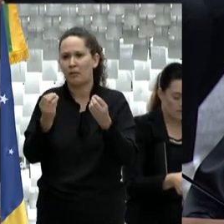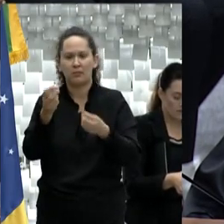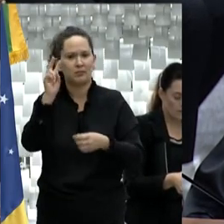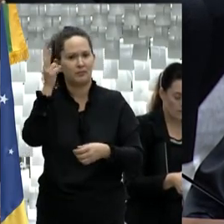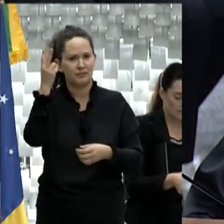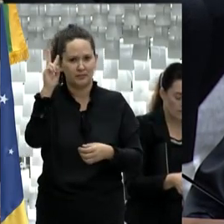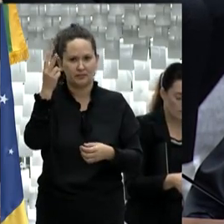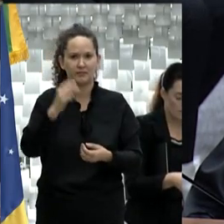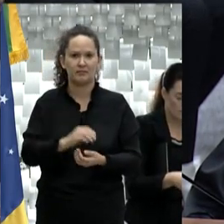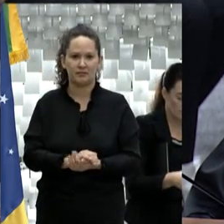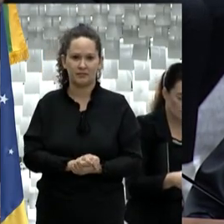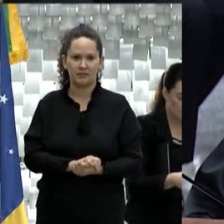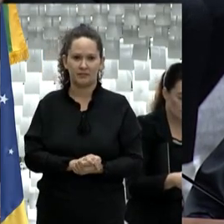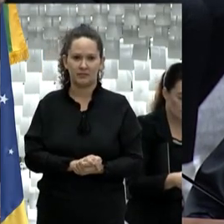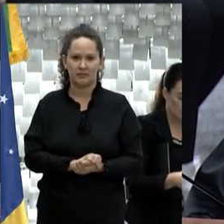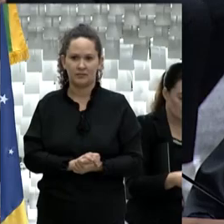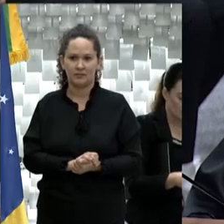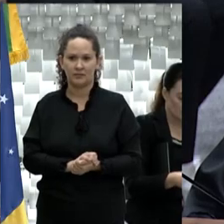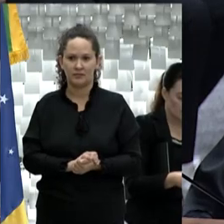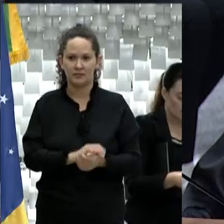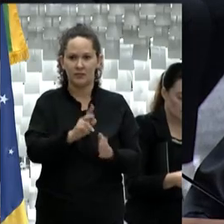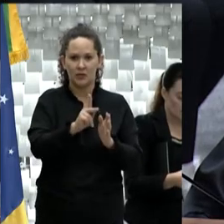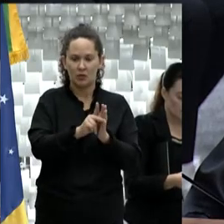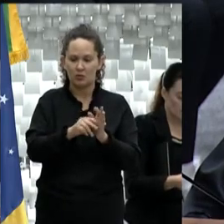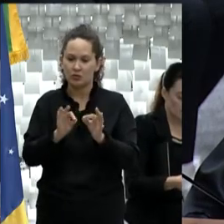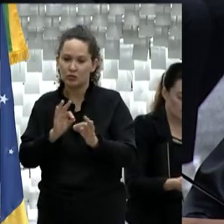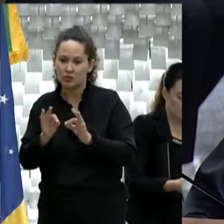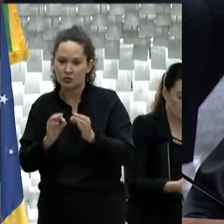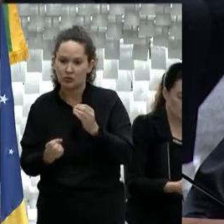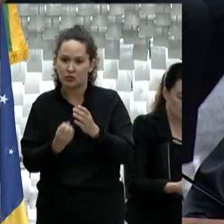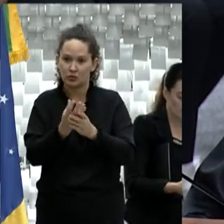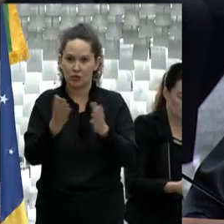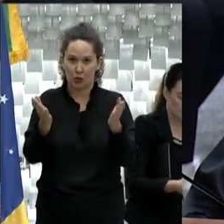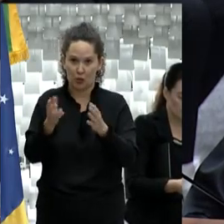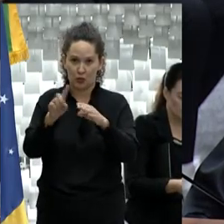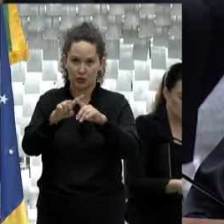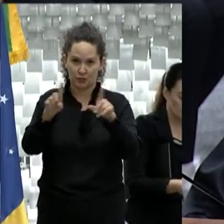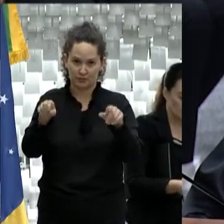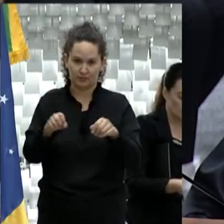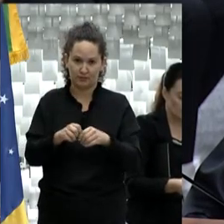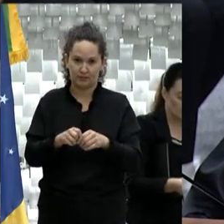história. No processo de construção desta casa,